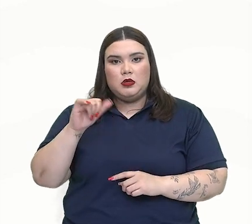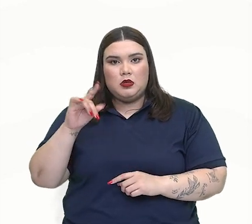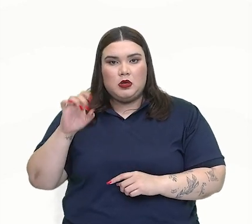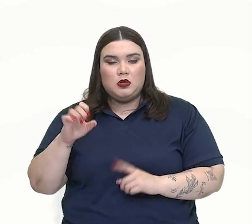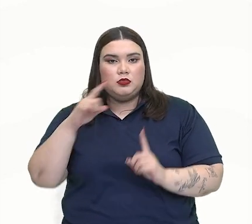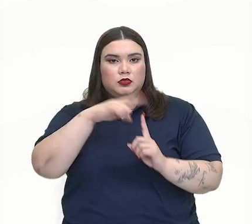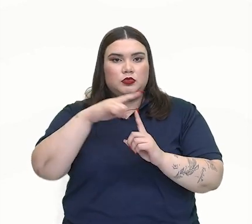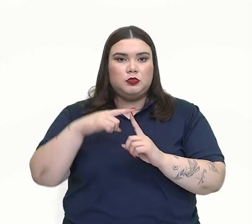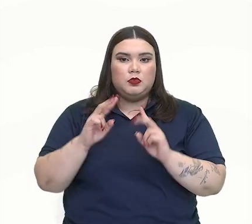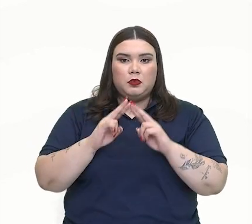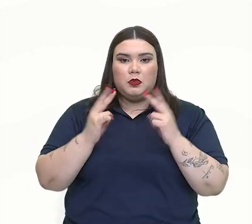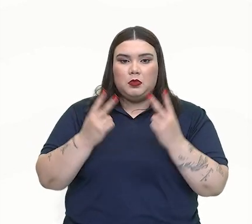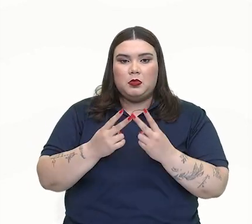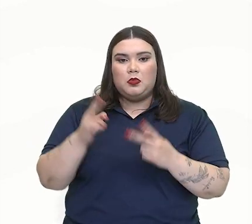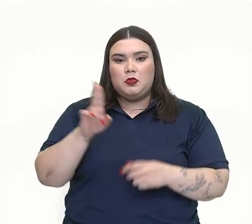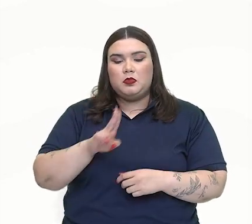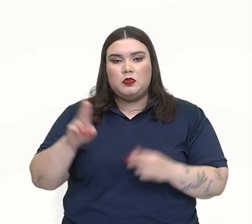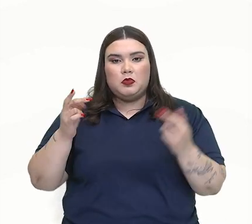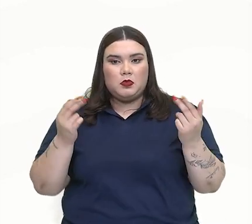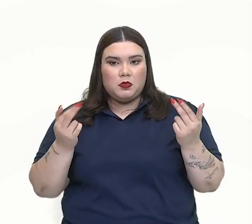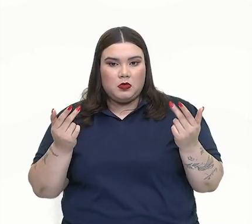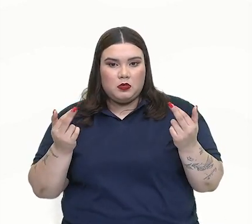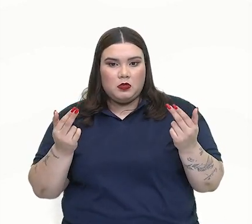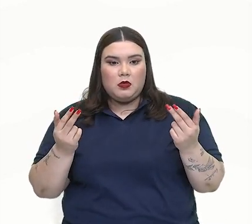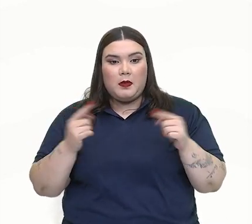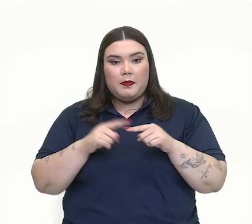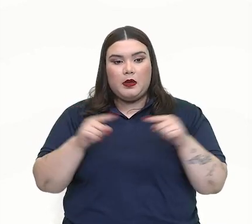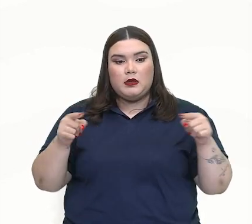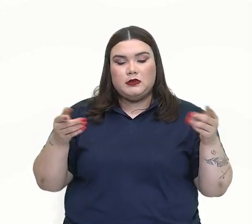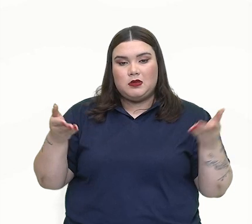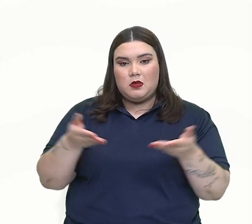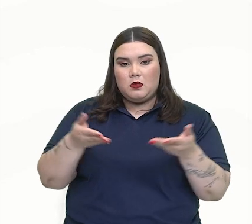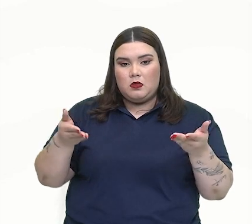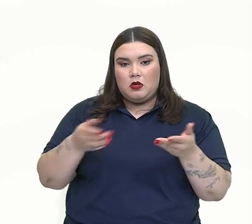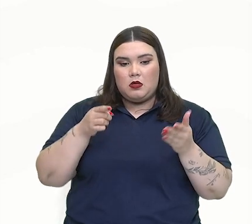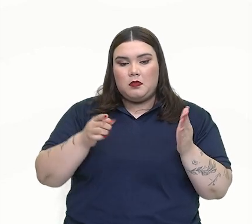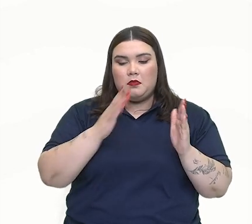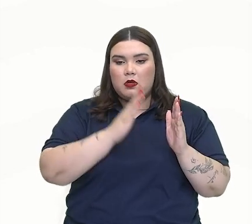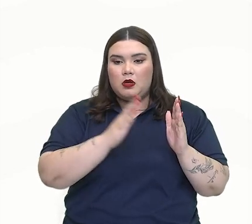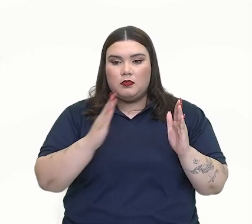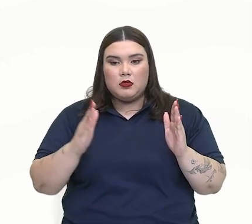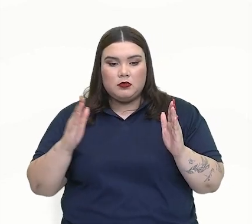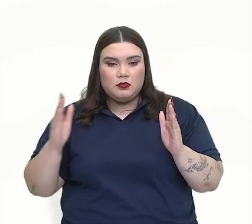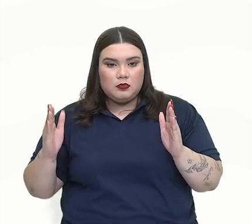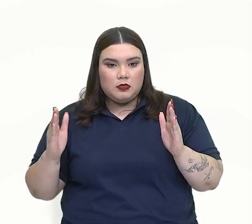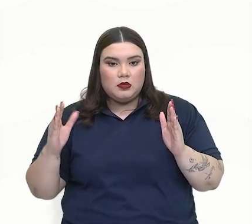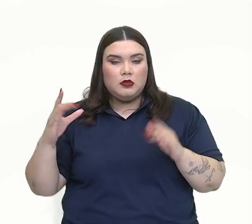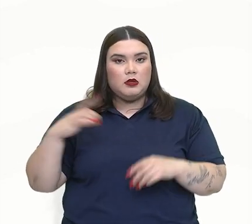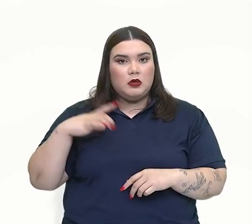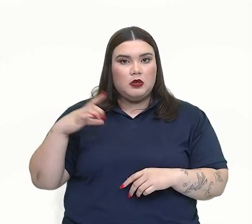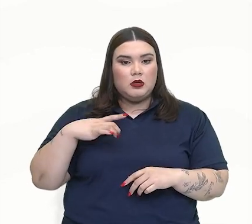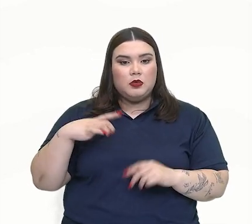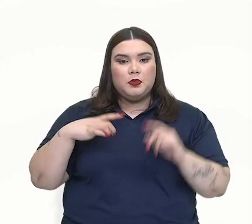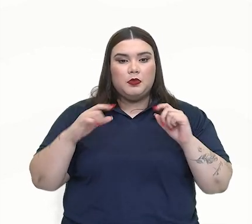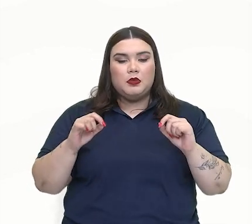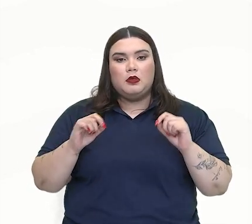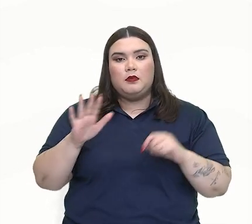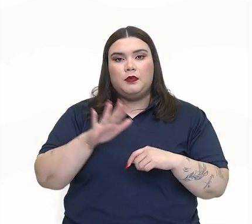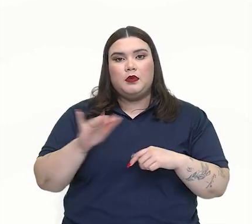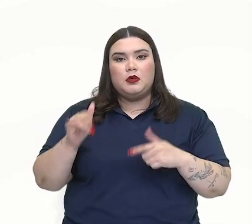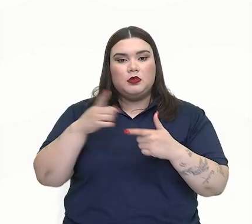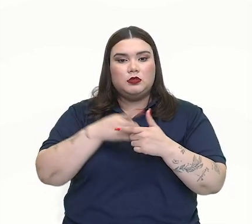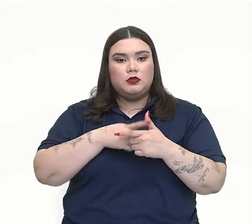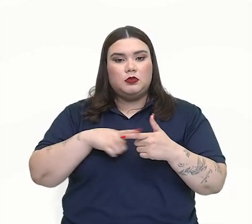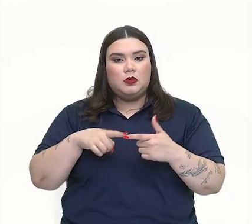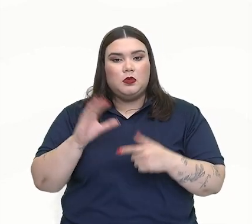volume, a gente vai usar a mesma ideia, só que agora, cada saldo que a gente der nessa conversão, ó, a gente vai dividir